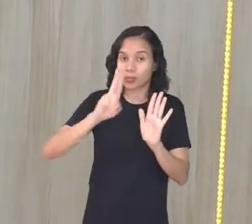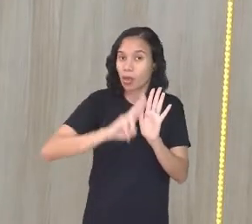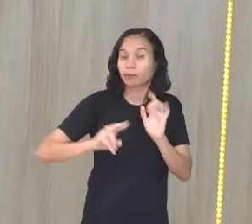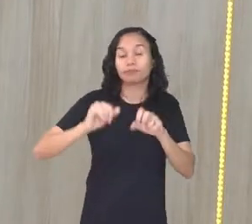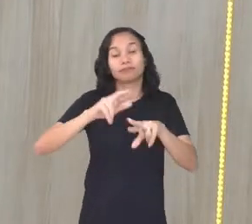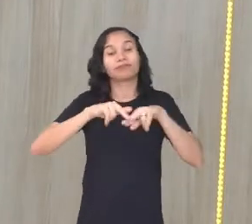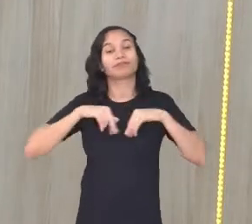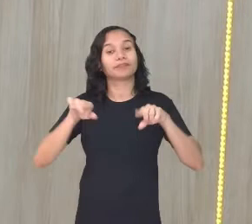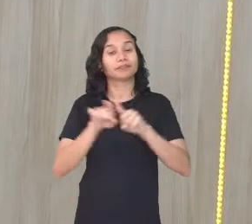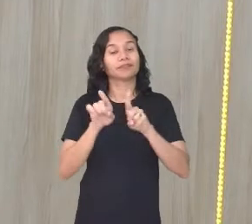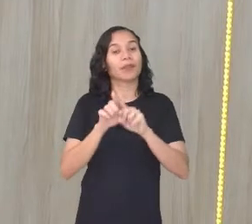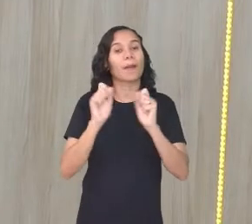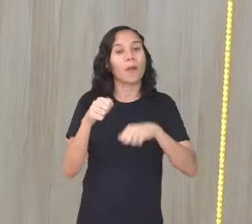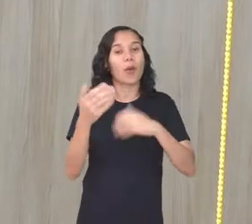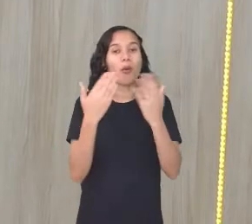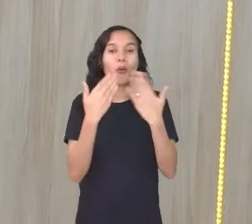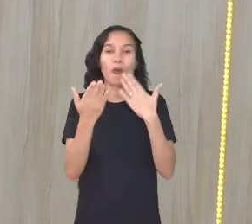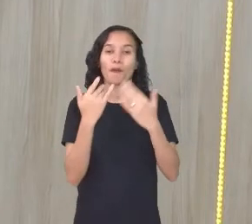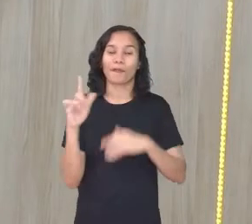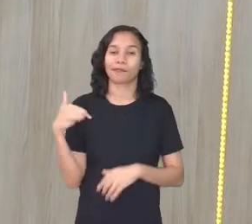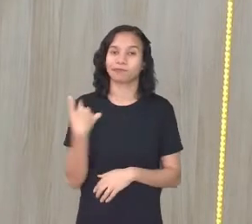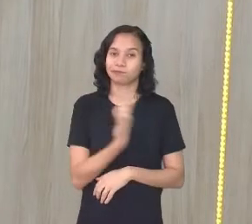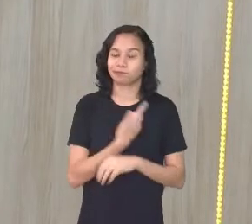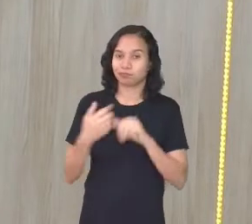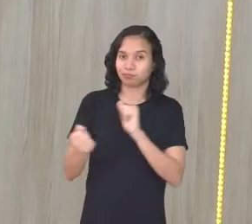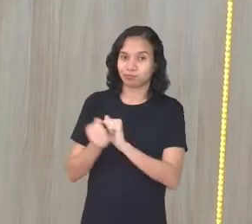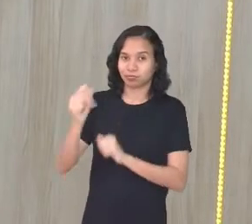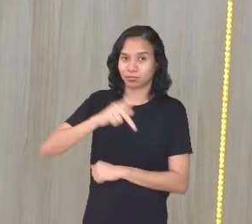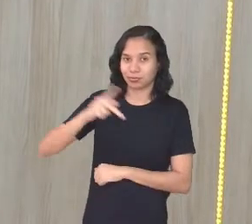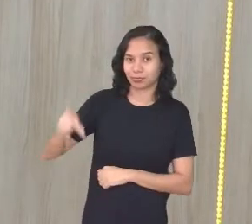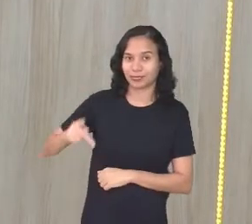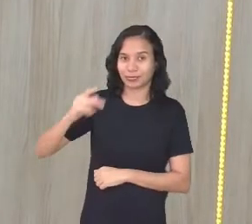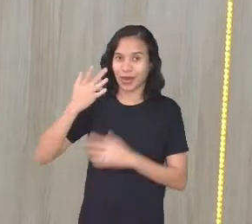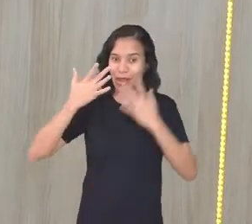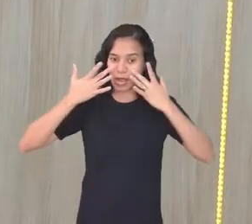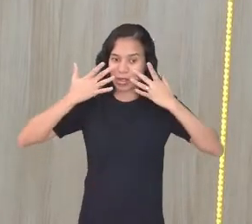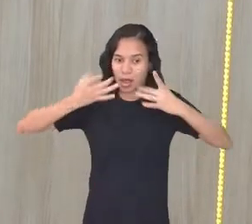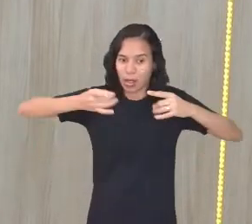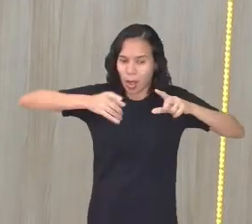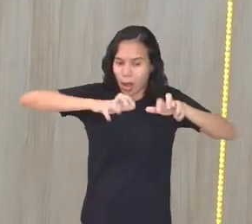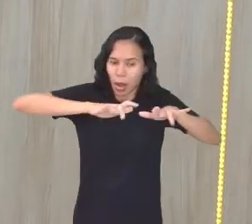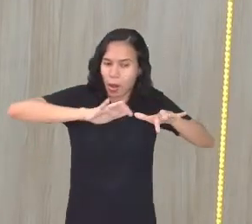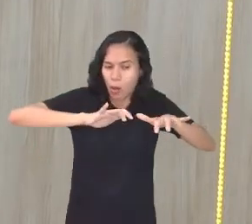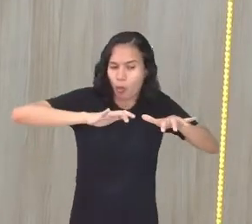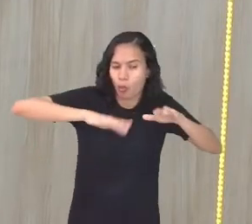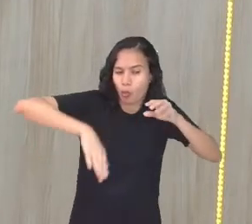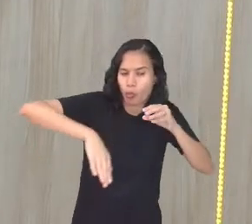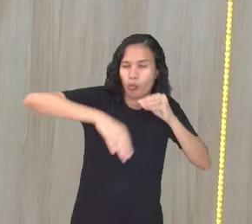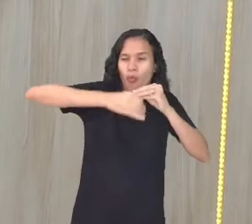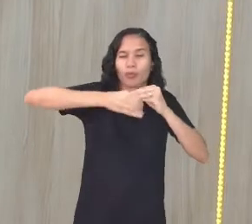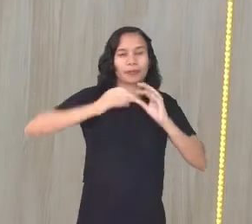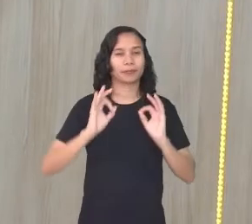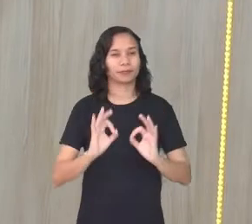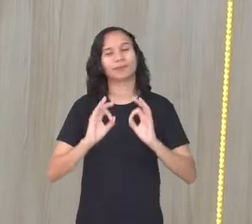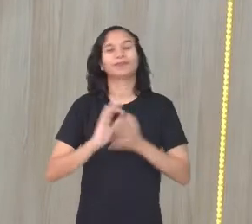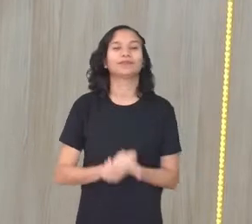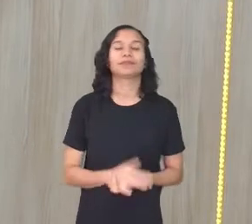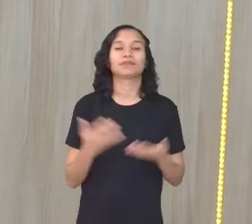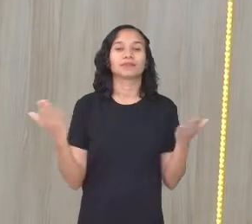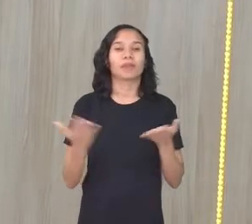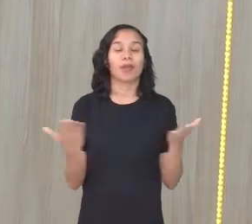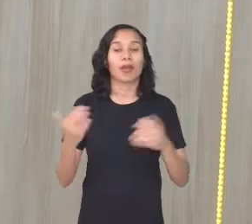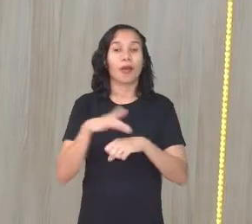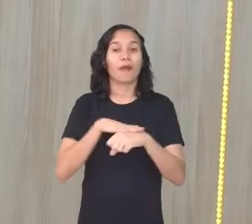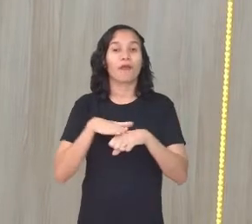Code e conversa aí com a gente. Com a professora Cláudia está ali atenta a qualquer dúvida, a qualquer comentário. Tudo bem? Agora bora